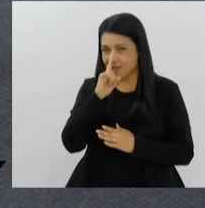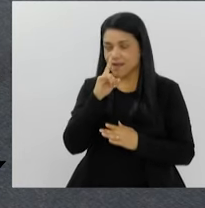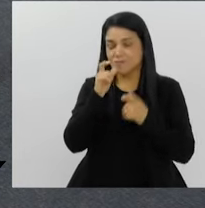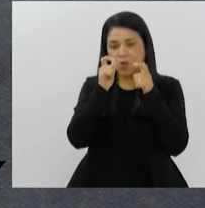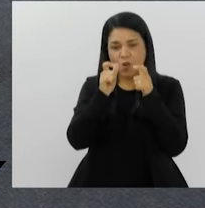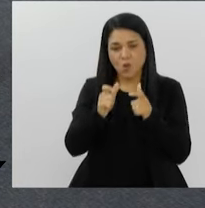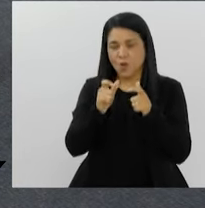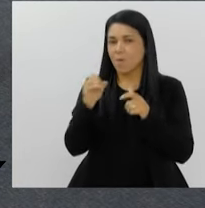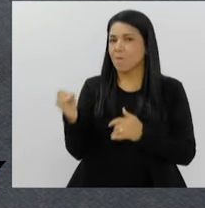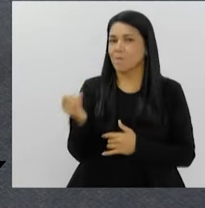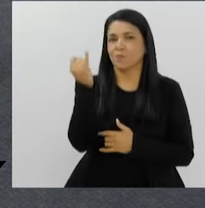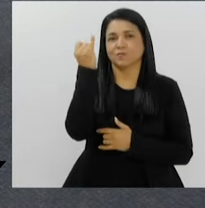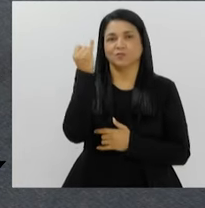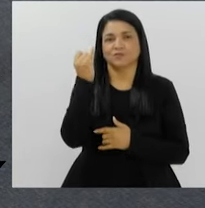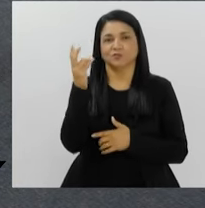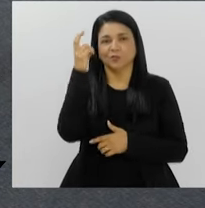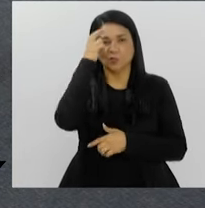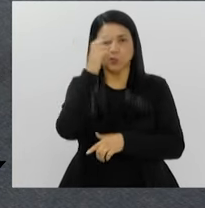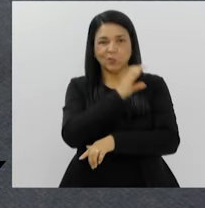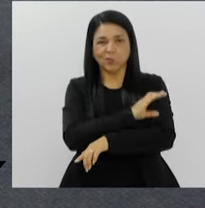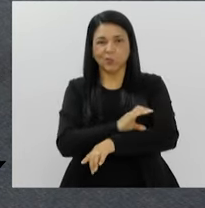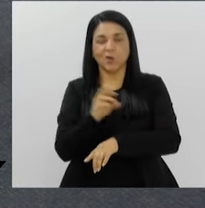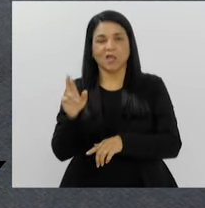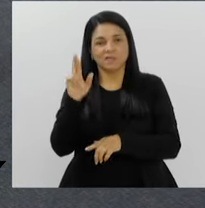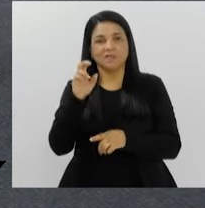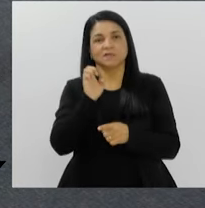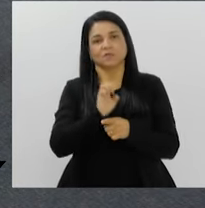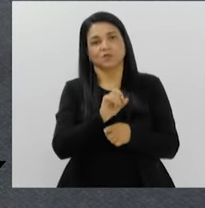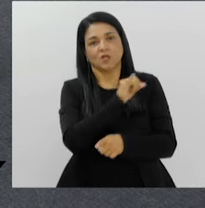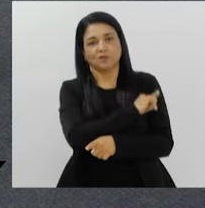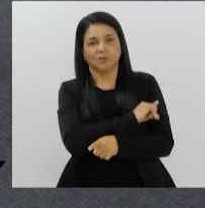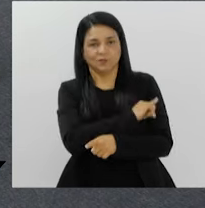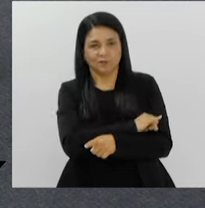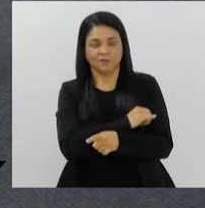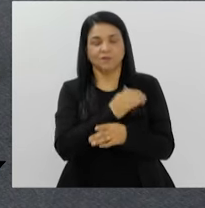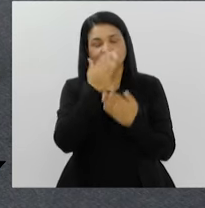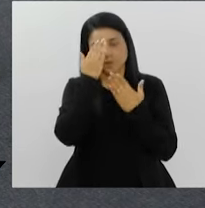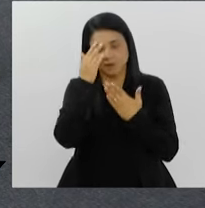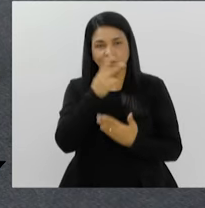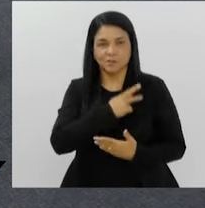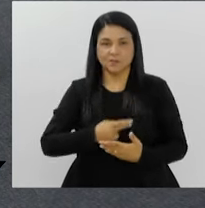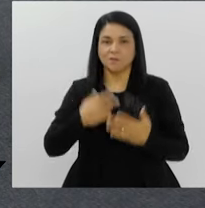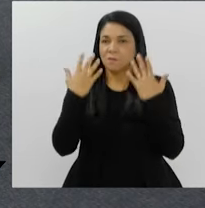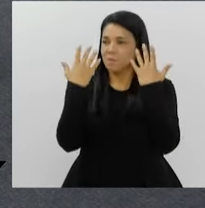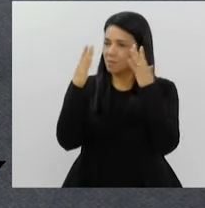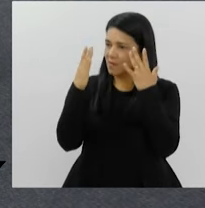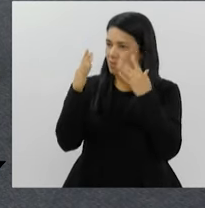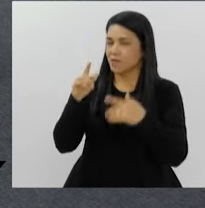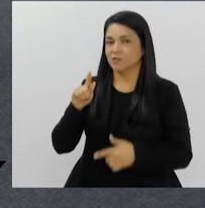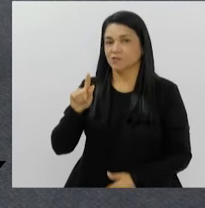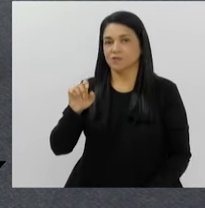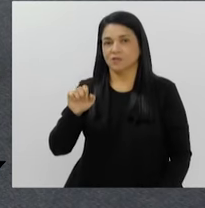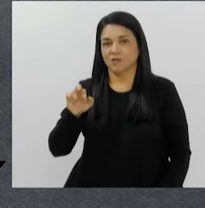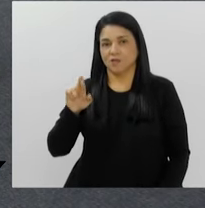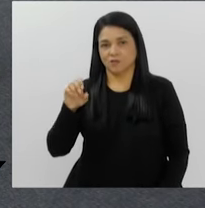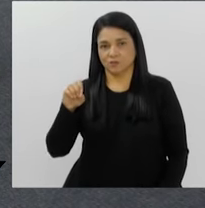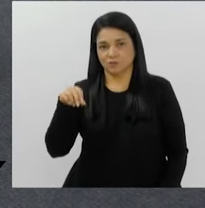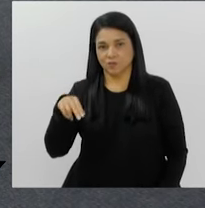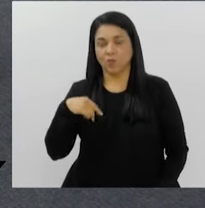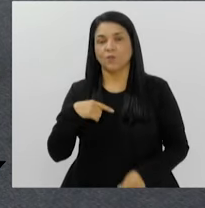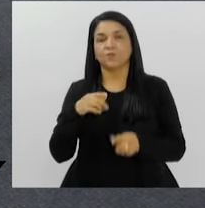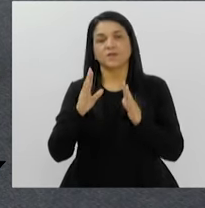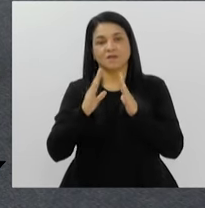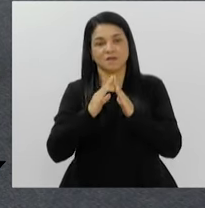importante para a cultura, não só de Resende, mas para o Estado do Rio de Janeiro. Obrigada, presidente. Parabéns, Gelson Malorca e a Casa Amarela